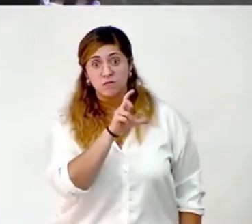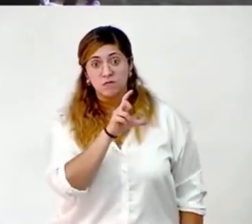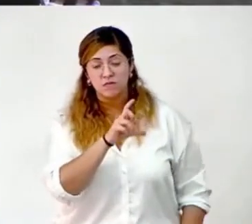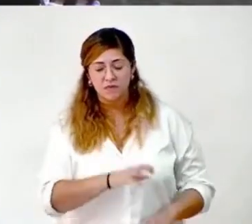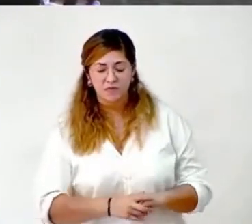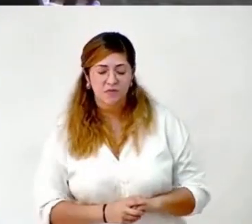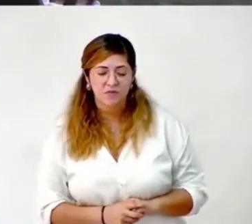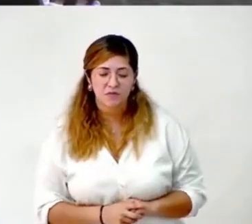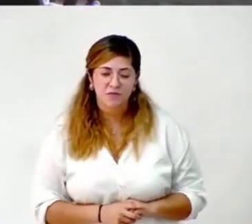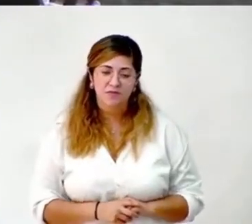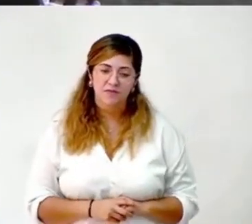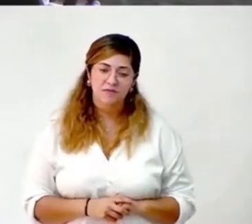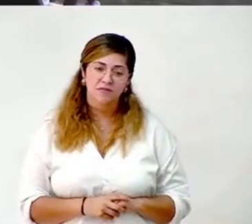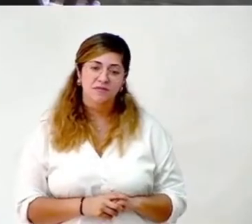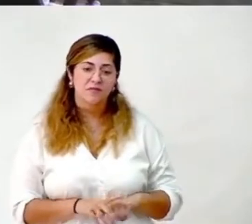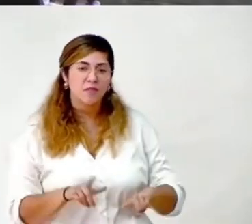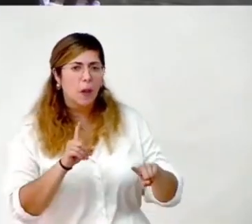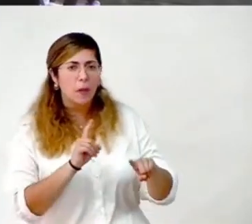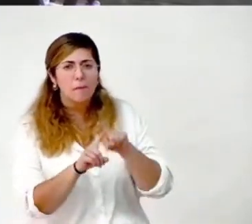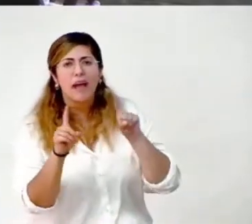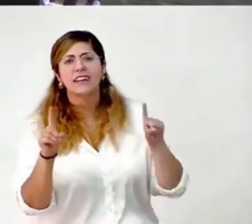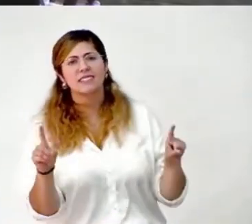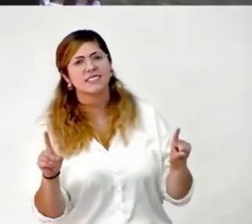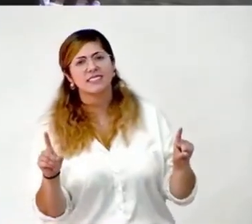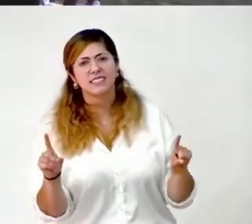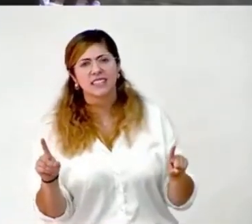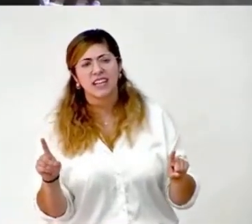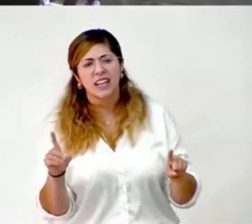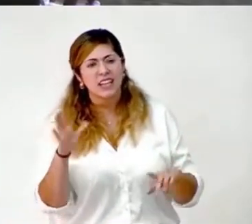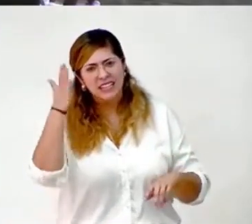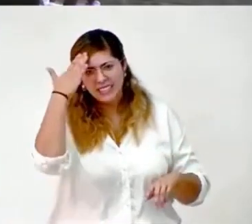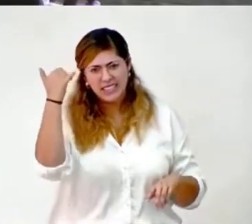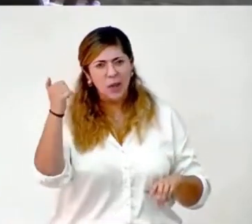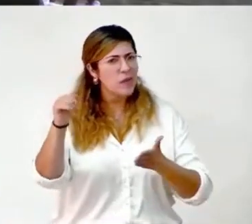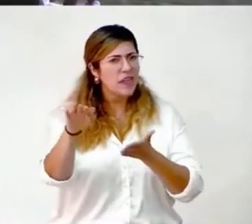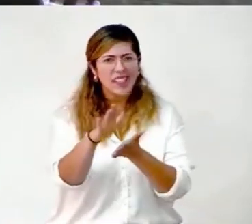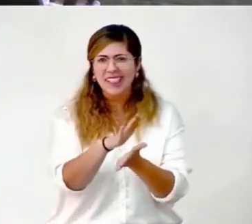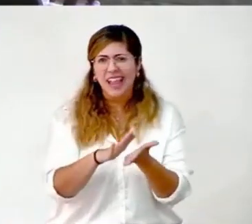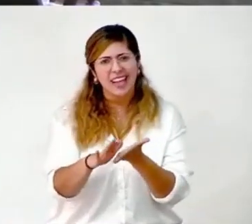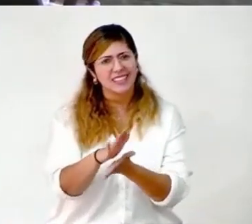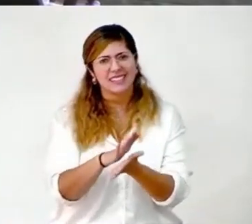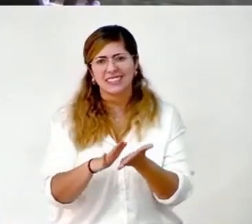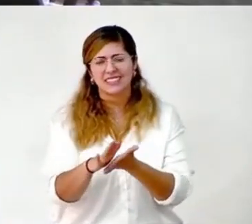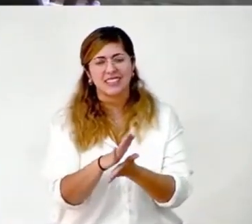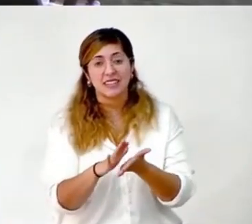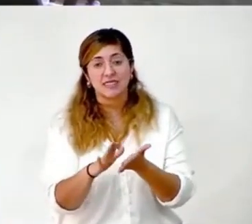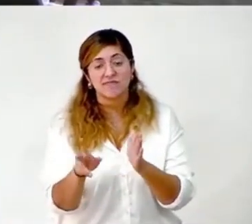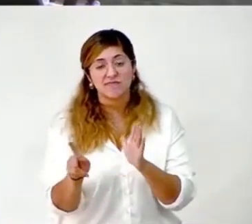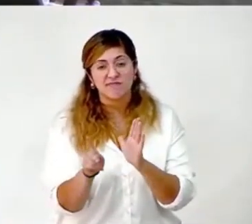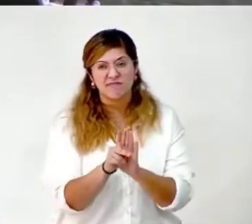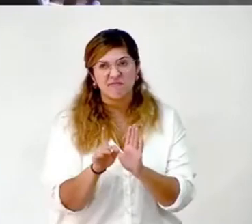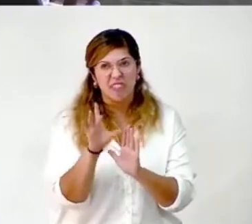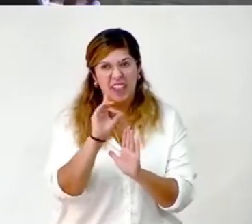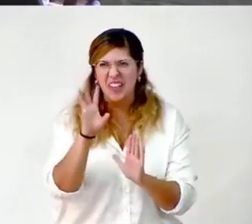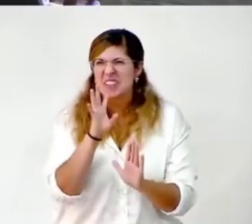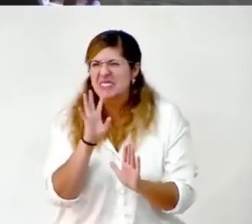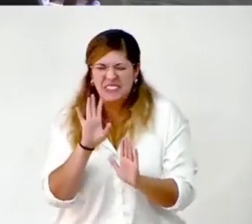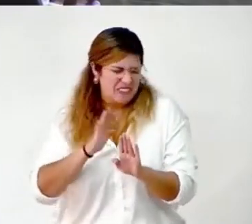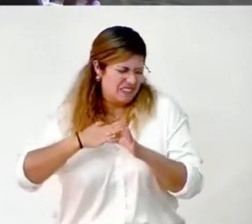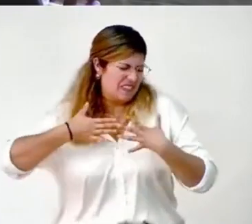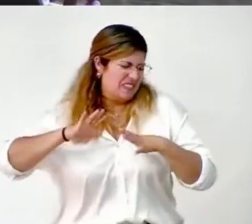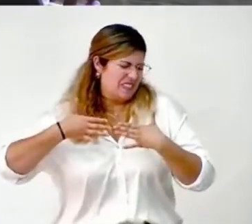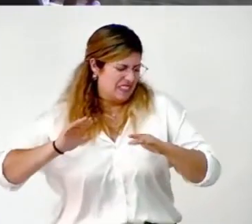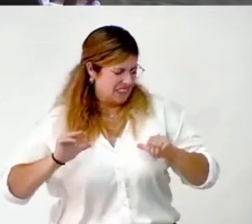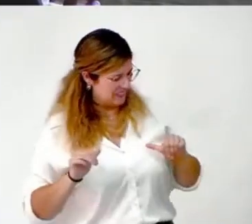Muito dinheiro. Mas eles não querem saber absolutamente nada sobre Deus e a sua palavra. Eles não